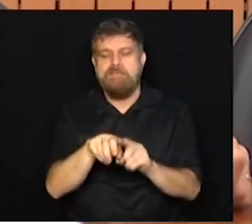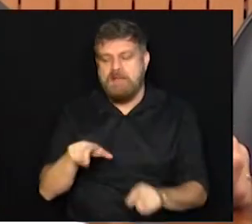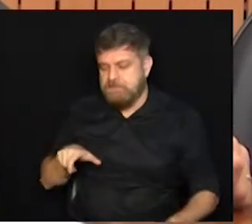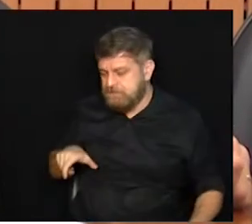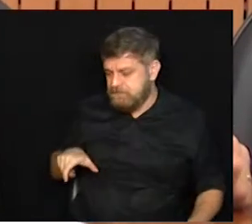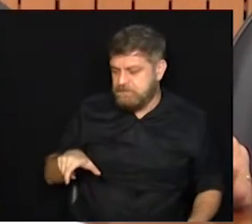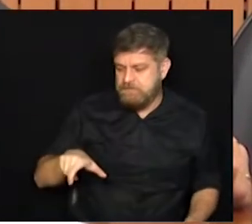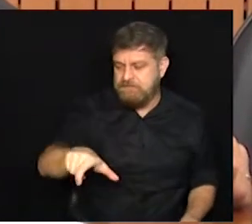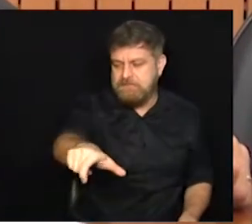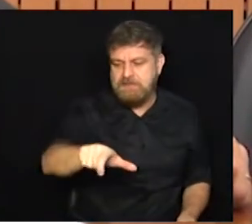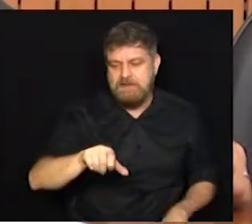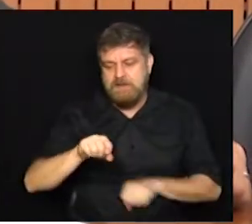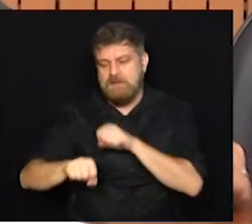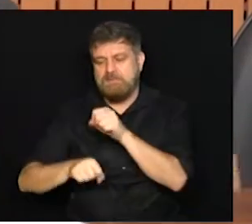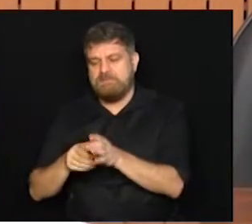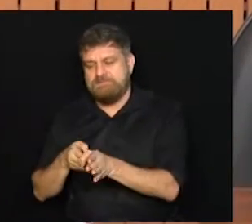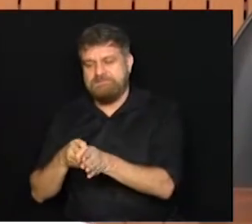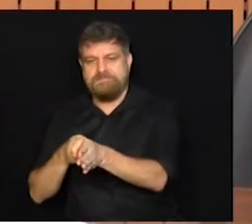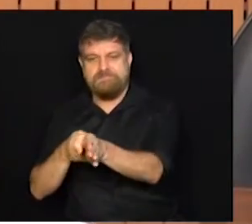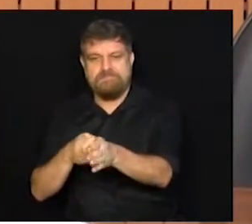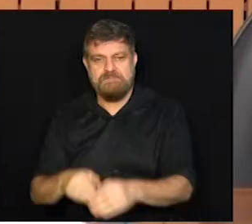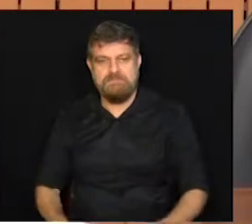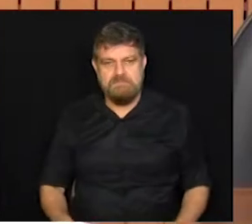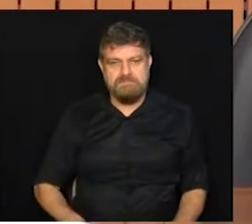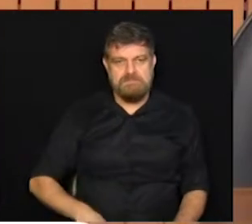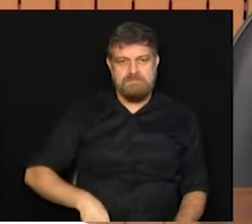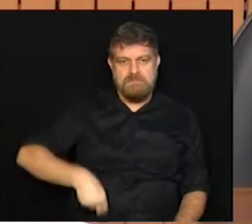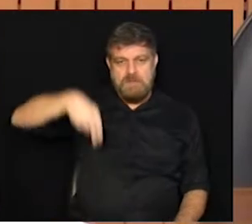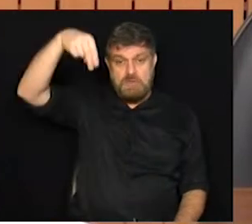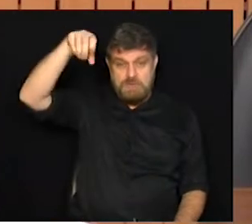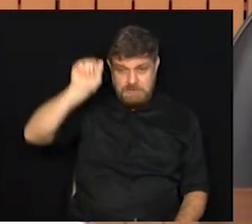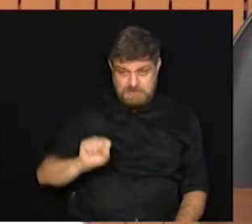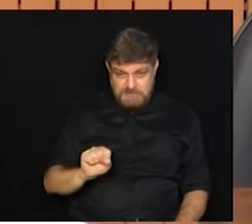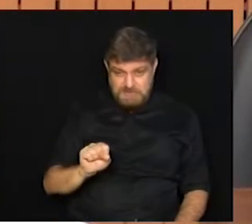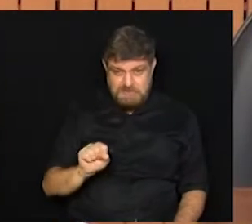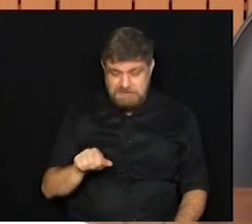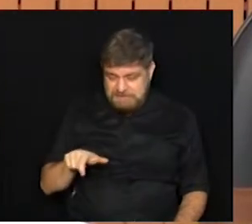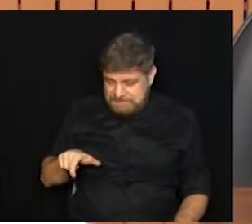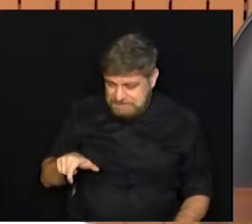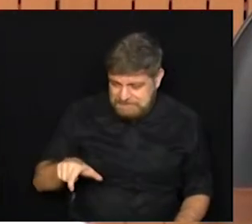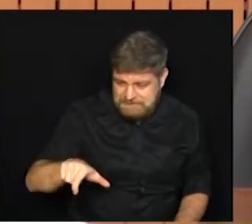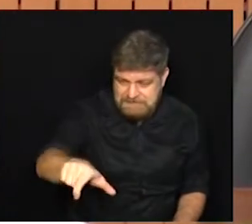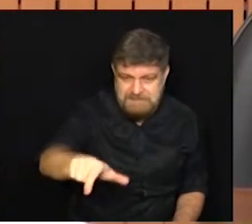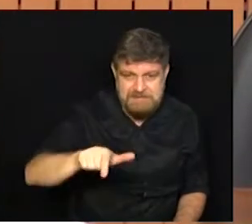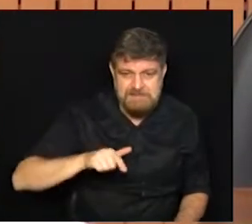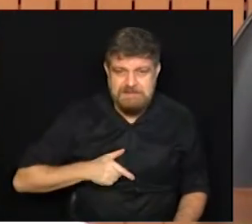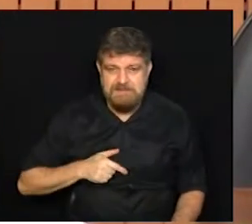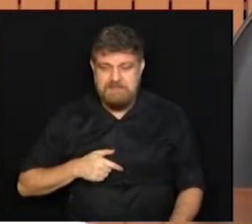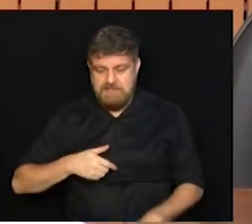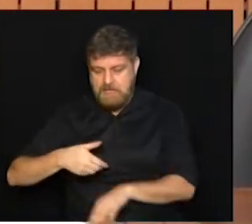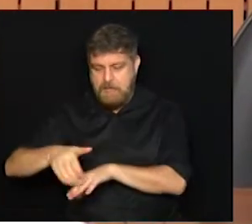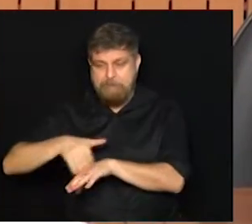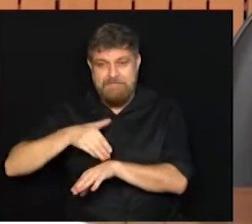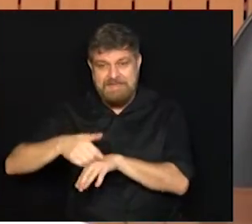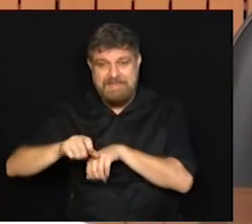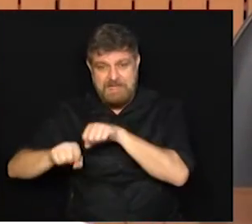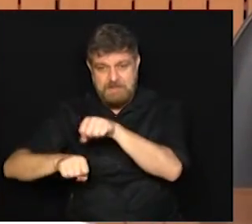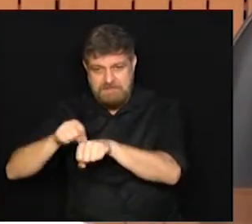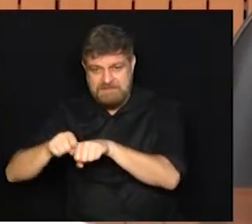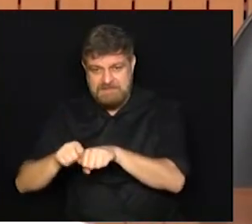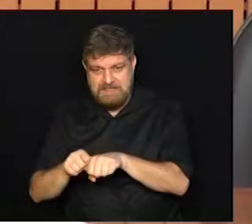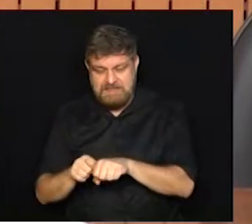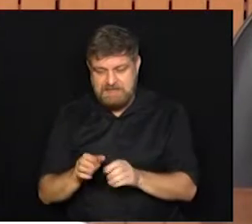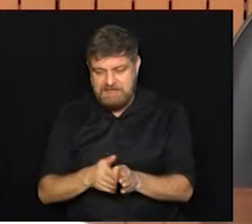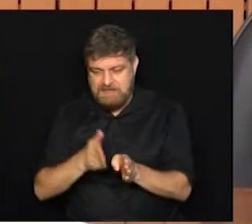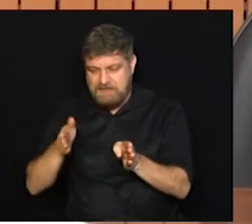da ciclovia. A Norte-Sul é um exemplo, não sei se algumas têm a faixa da ciclovia e uma lateral